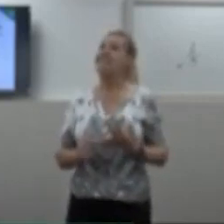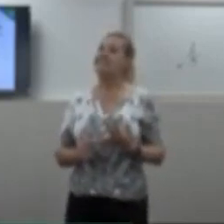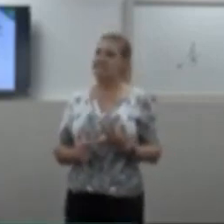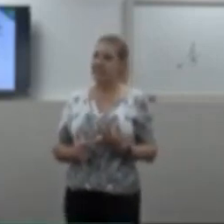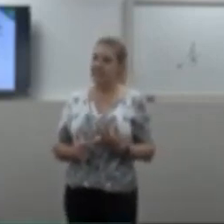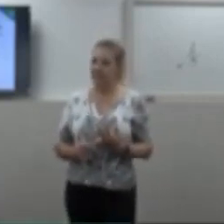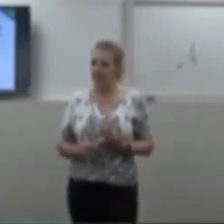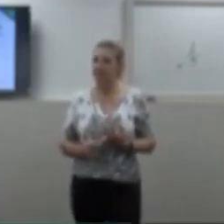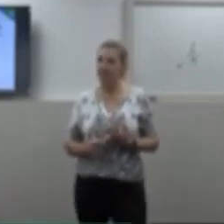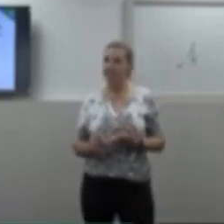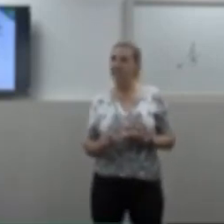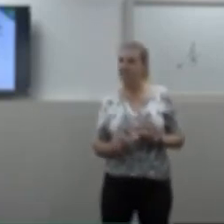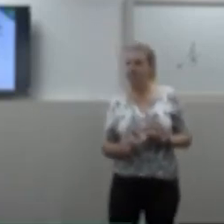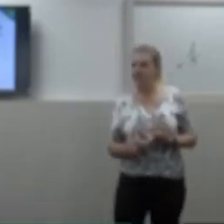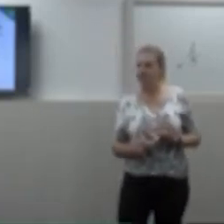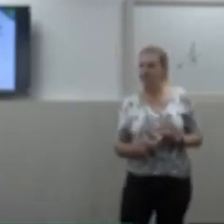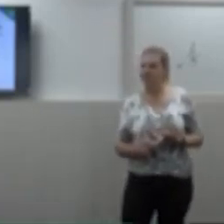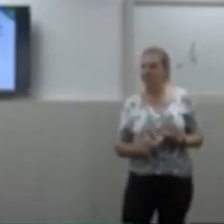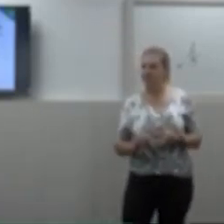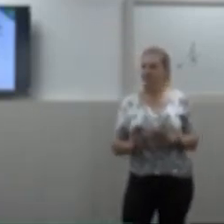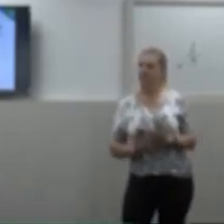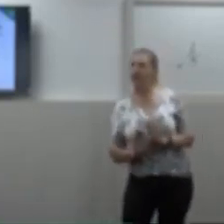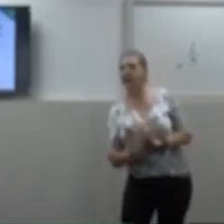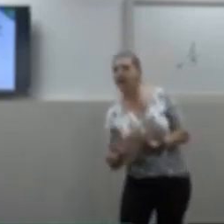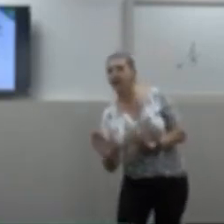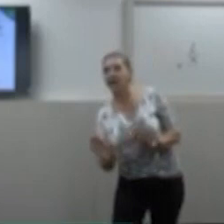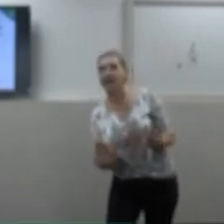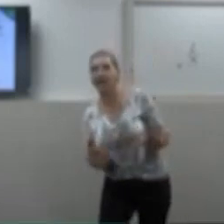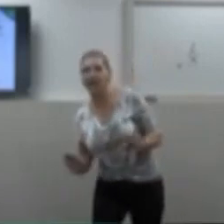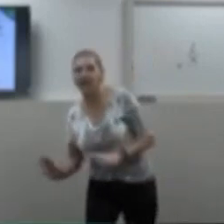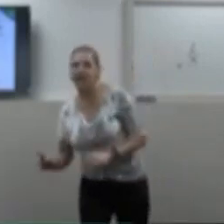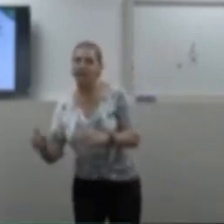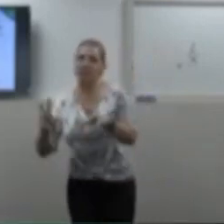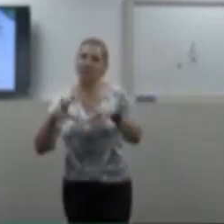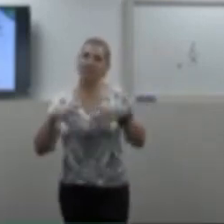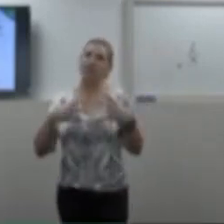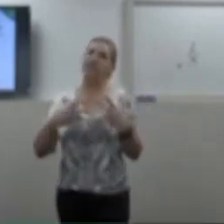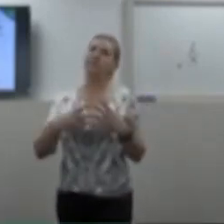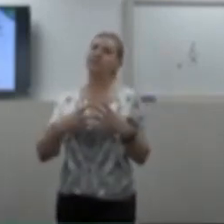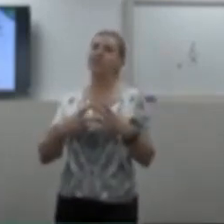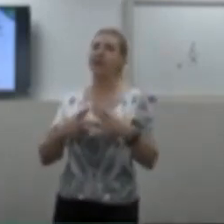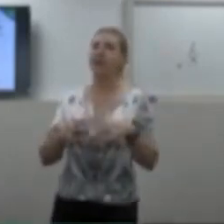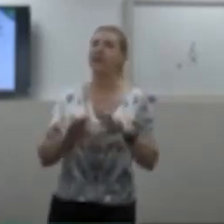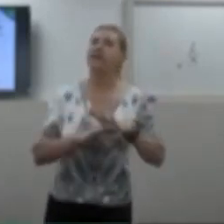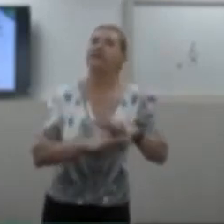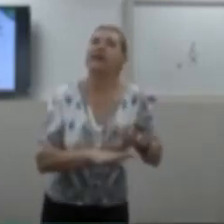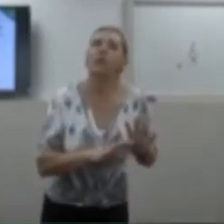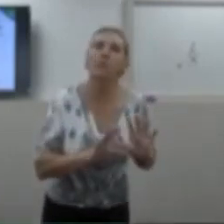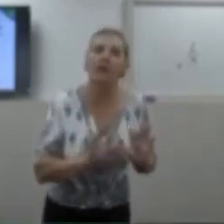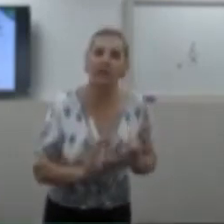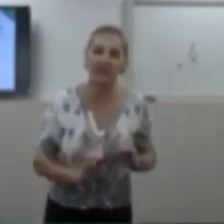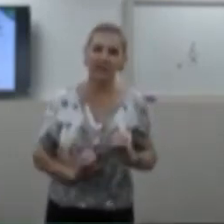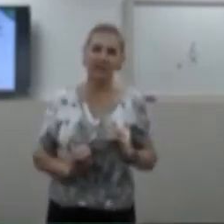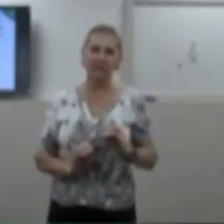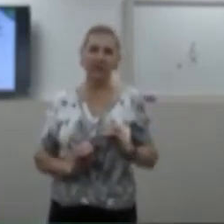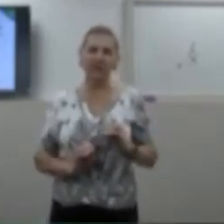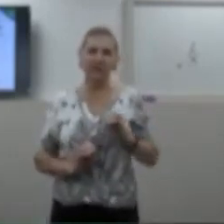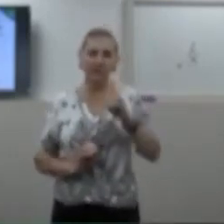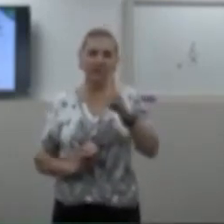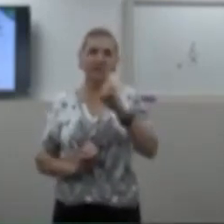conhece? Quinzena, conhece? Trimestre, conhece? Por aí você já pode imaginar que tem alguma